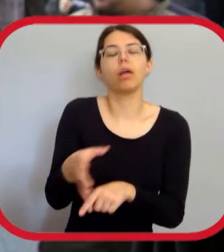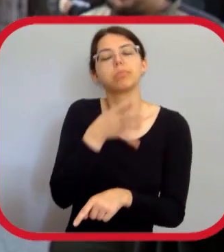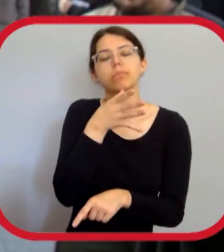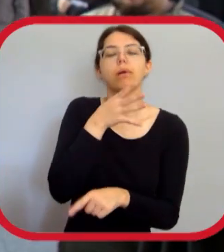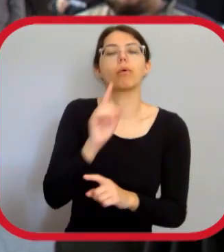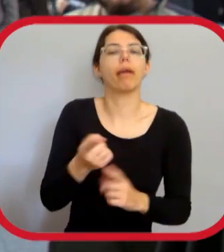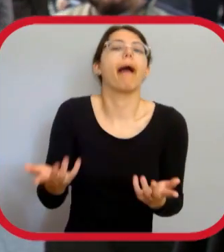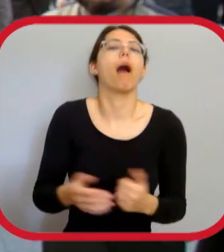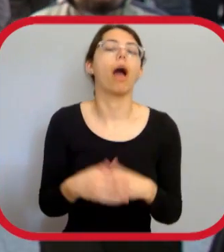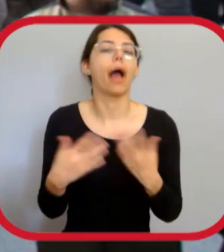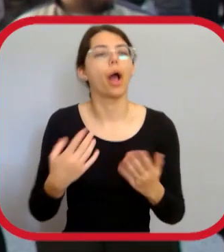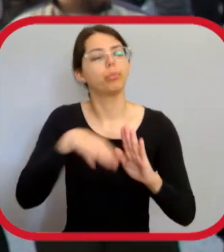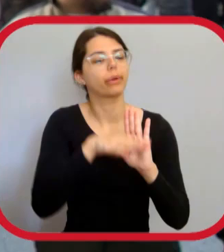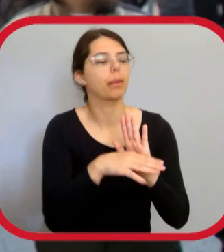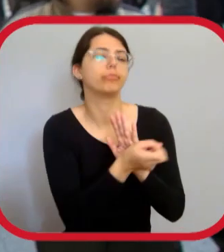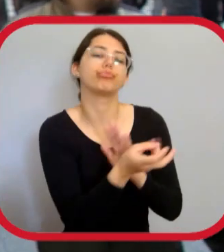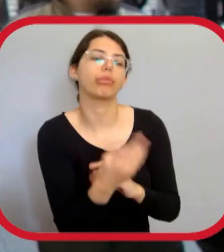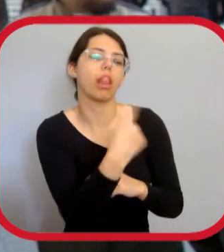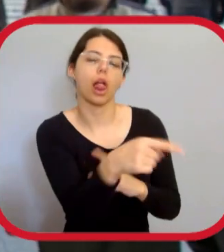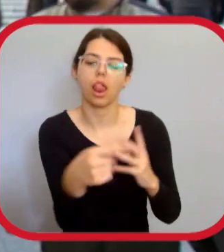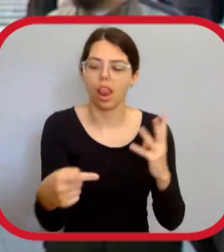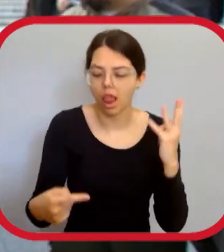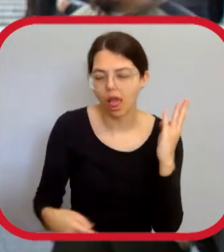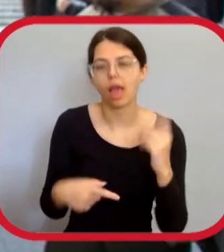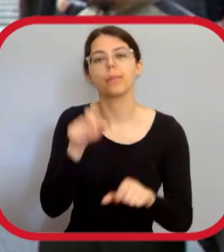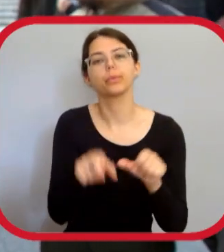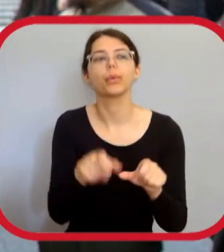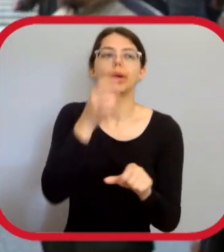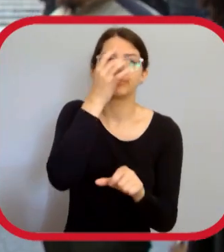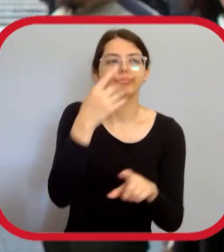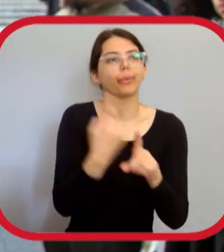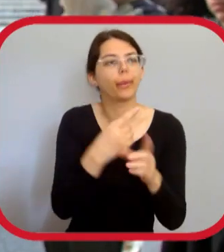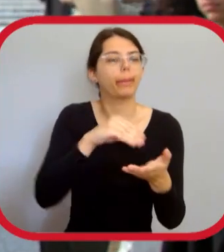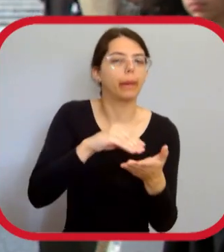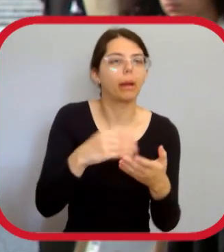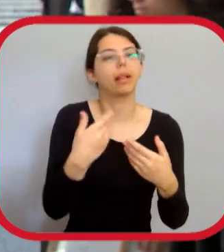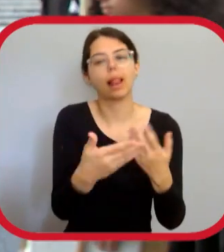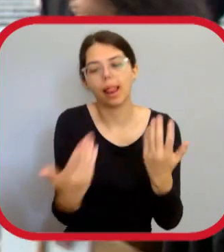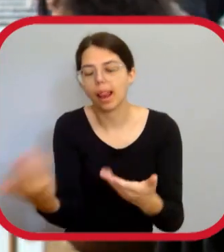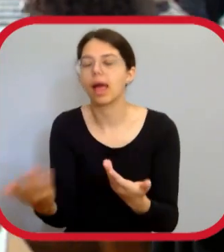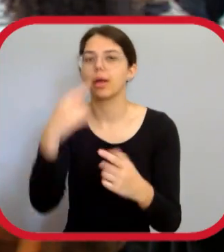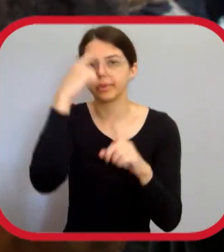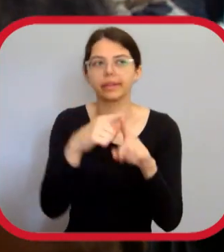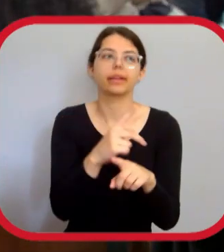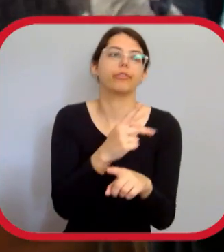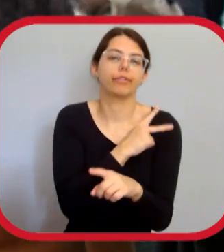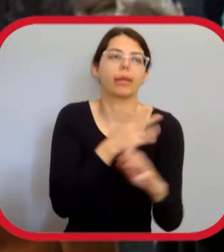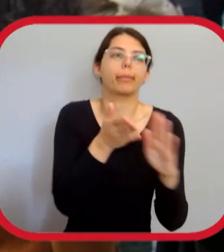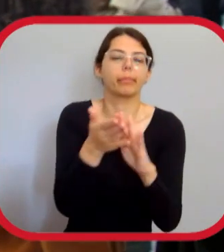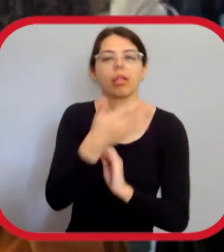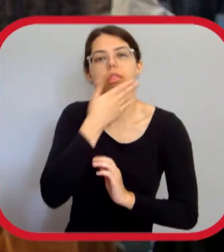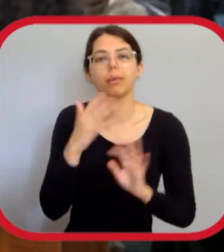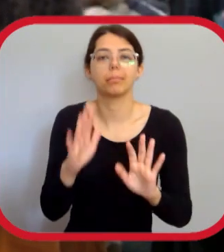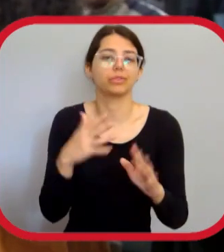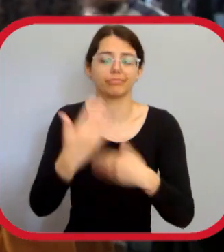político, eles diriam: mas nós temos X programas para isto, para aquilo, para ajudar as pessoas mais desfavorecidas a terem acesso à universidade.